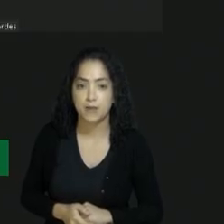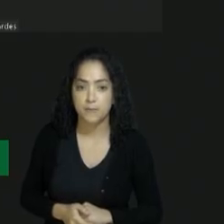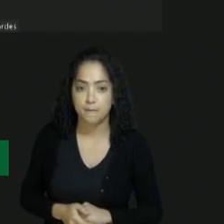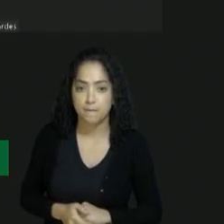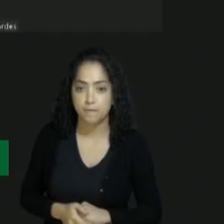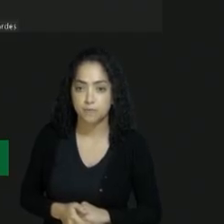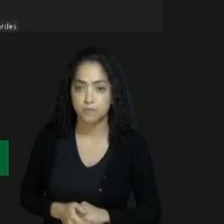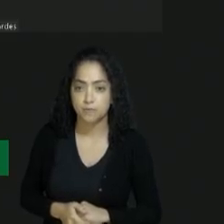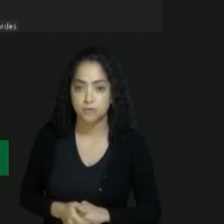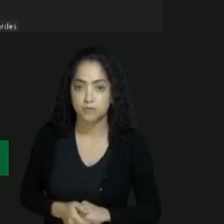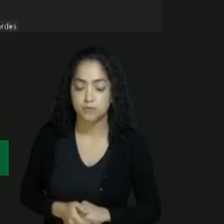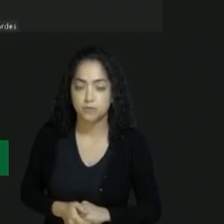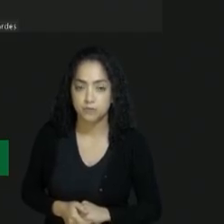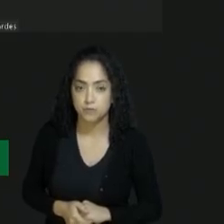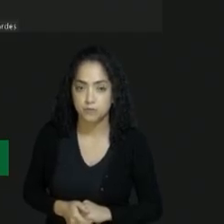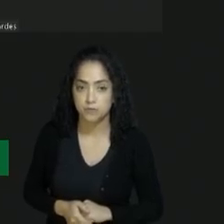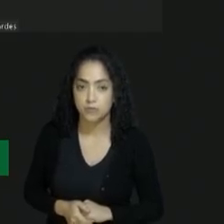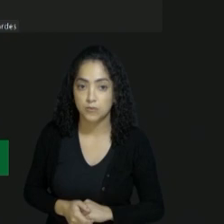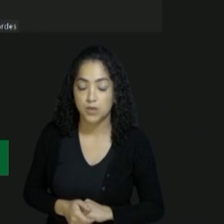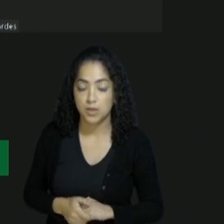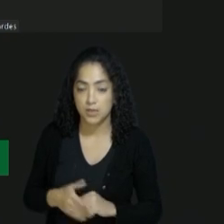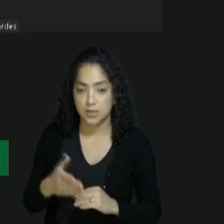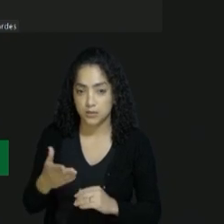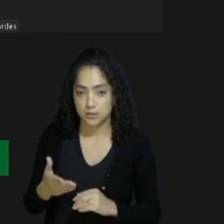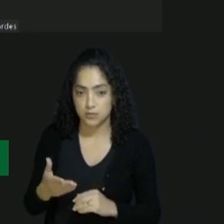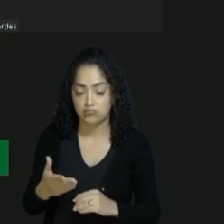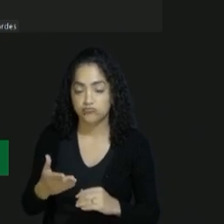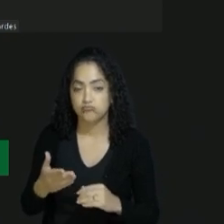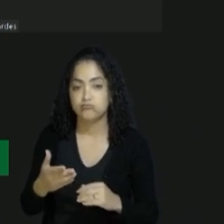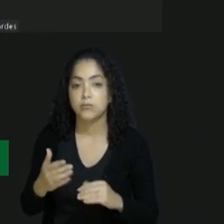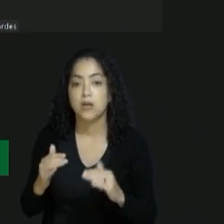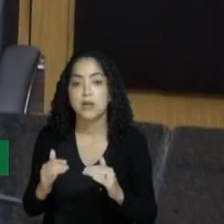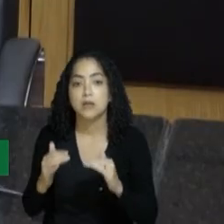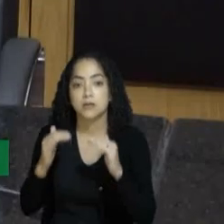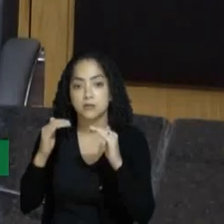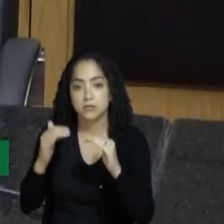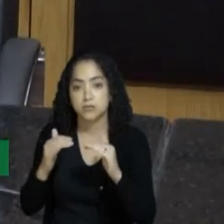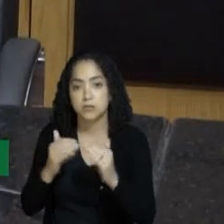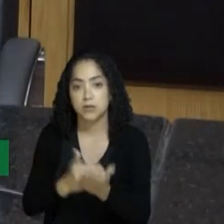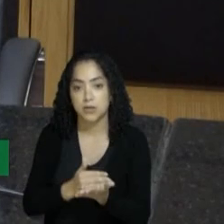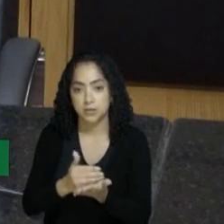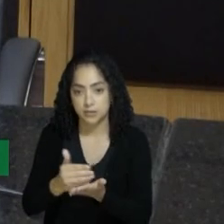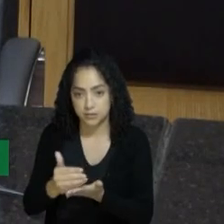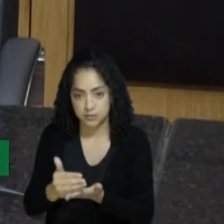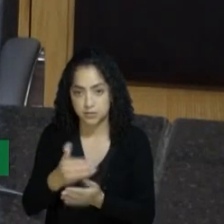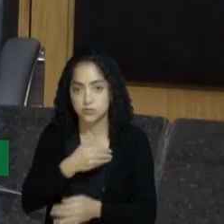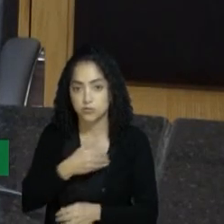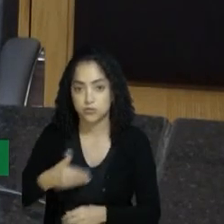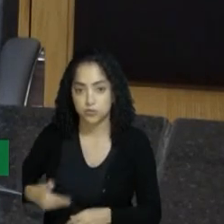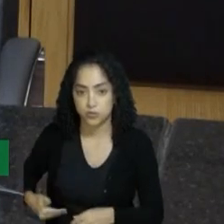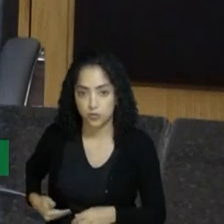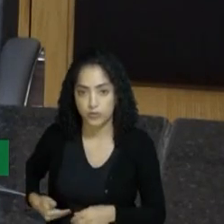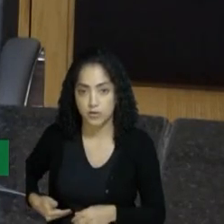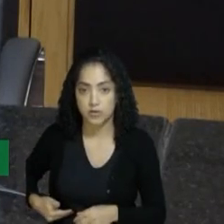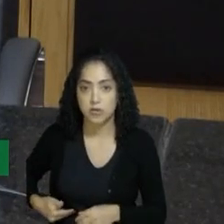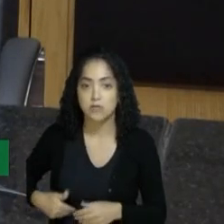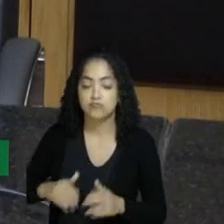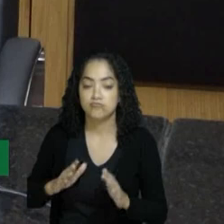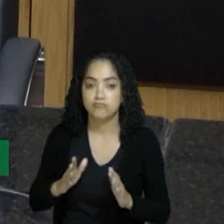Me aliando a este cumprimento e enaltecendo as iniciativas do atual governo em